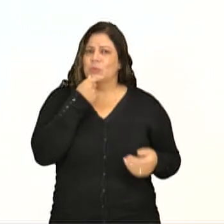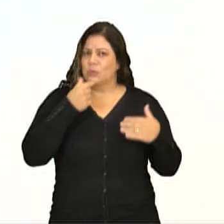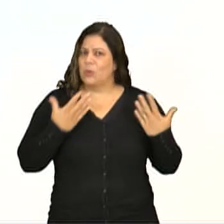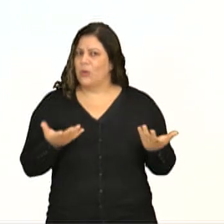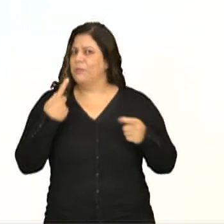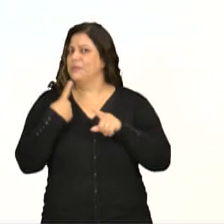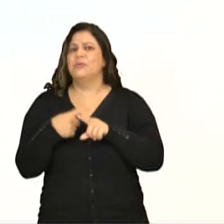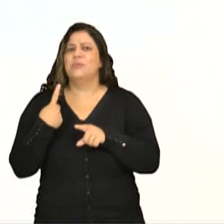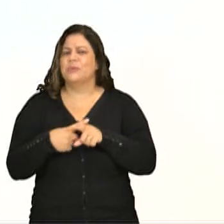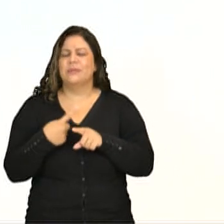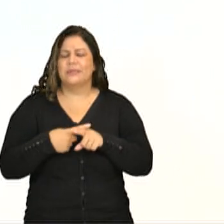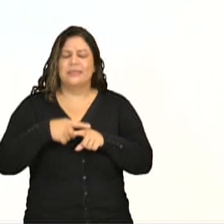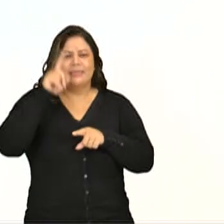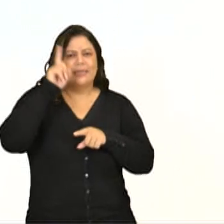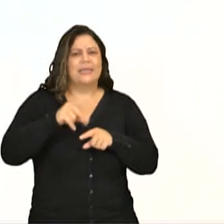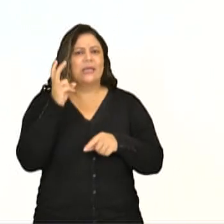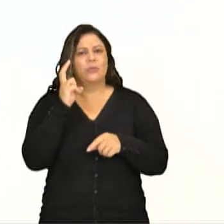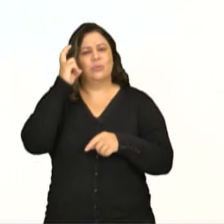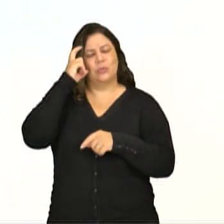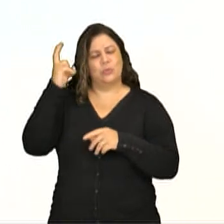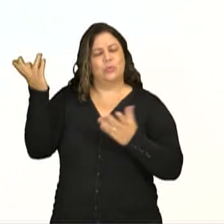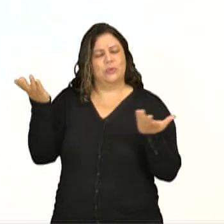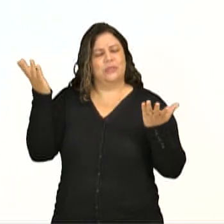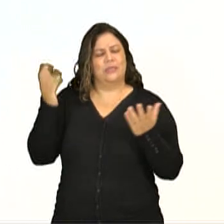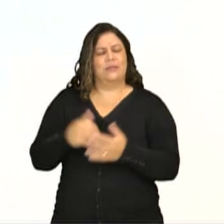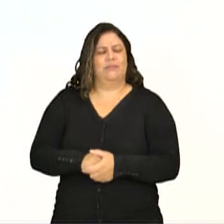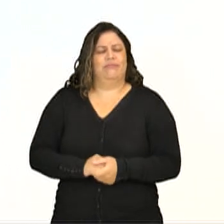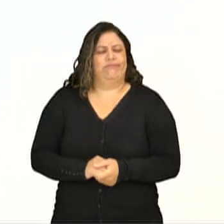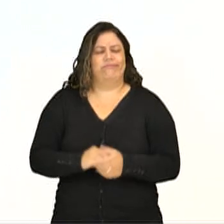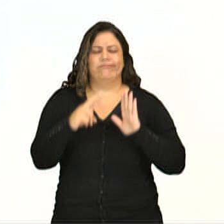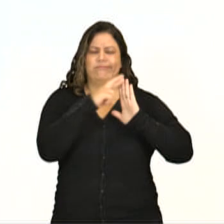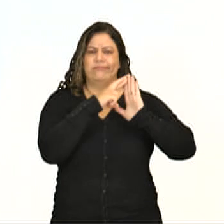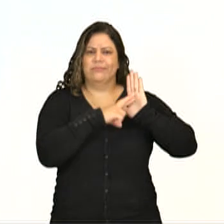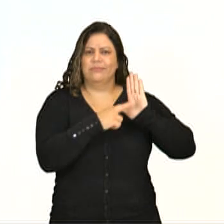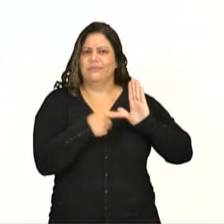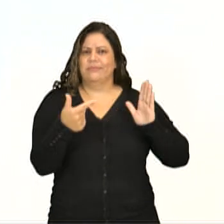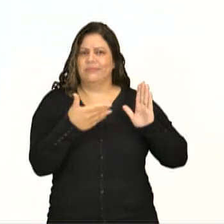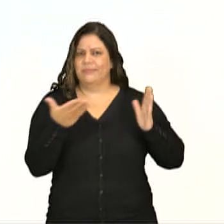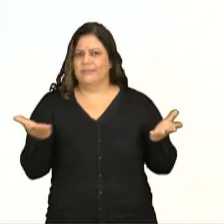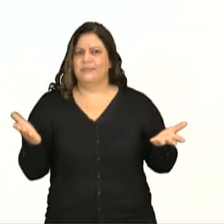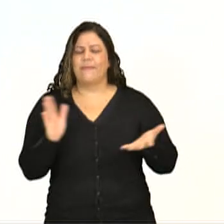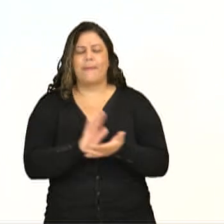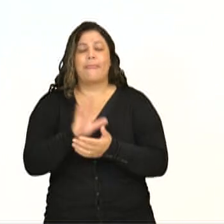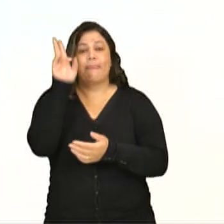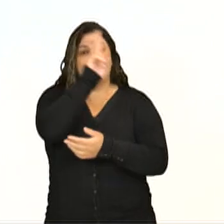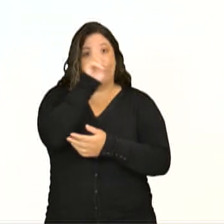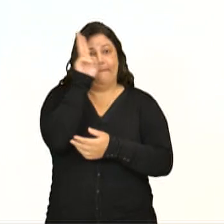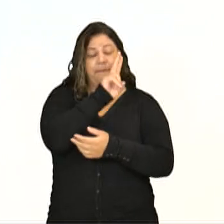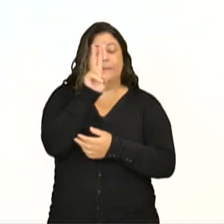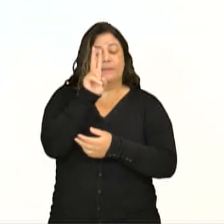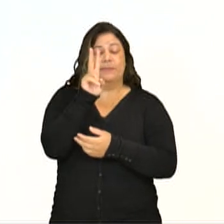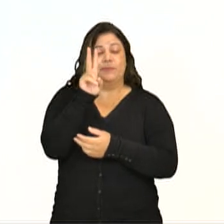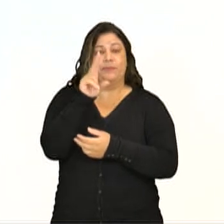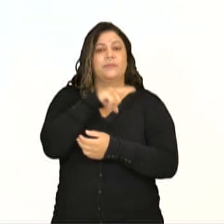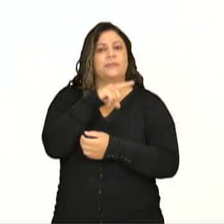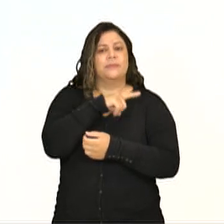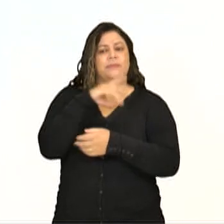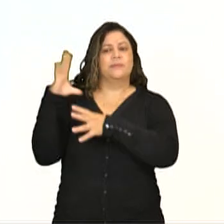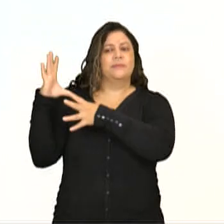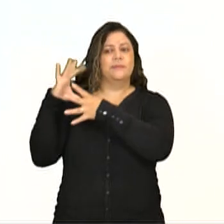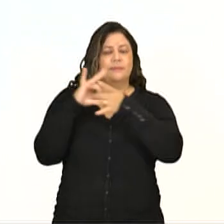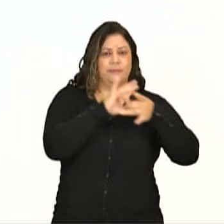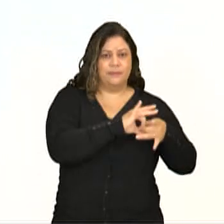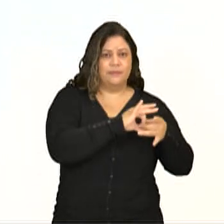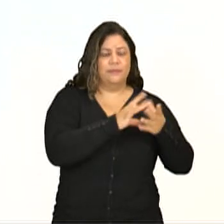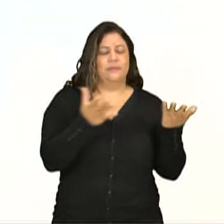Por que isso ficou culturalmente instituído? Nós lembramos, então, que quando nós tivemos essa contextualização